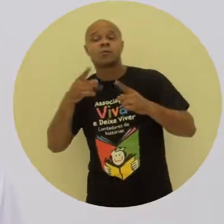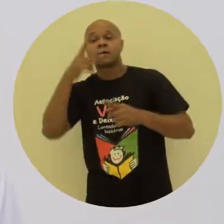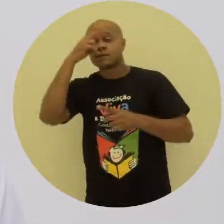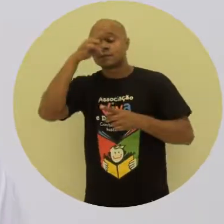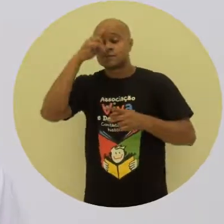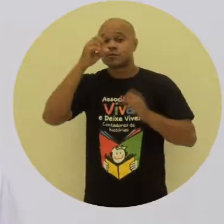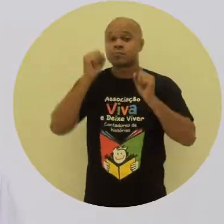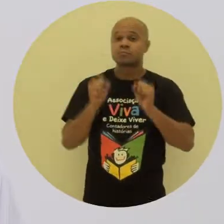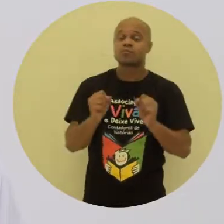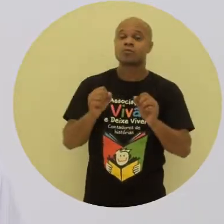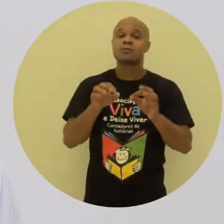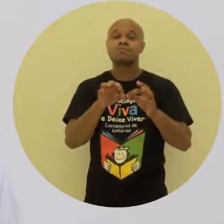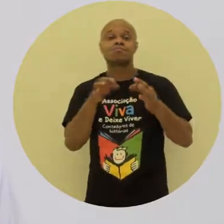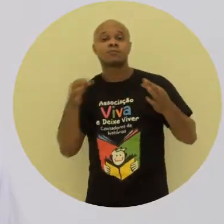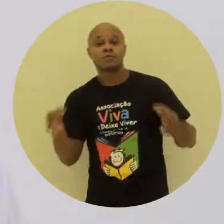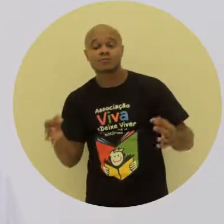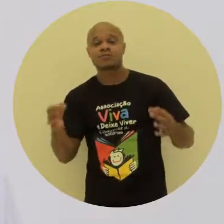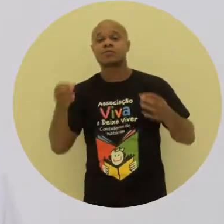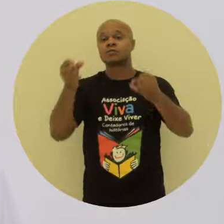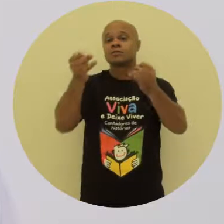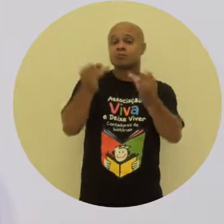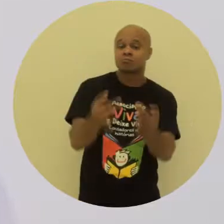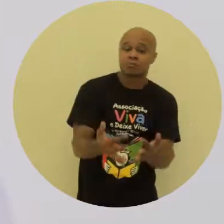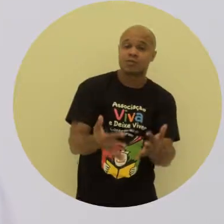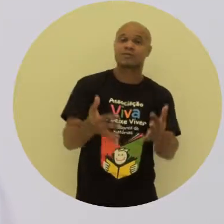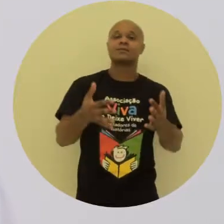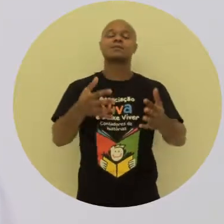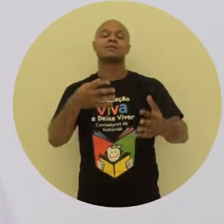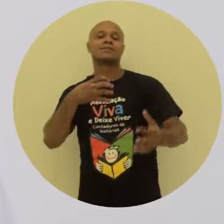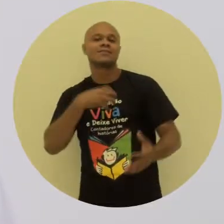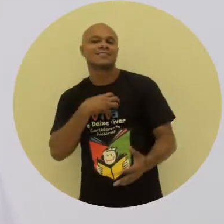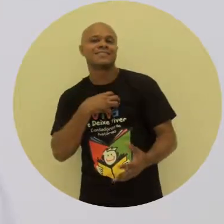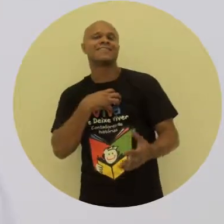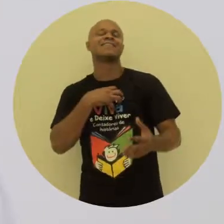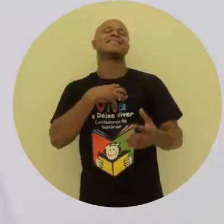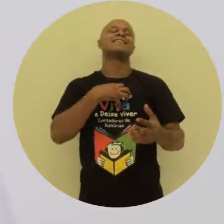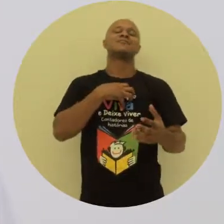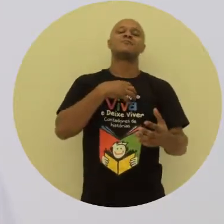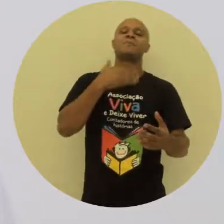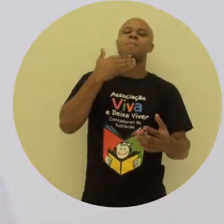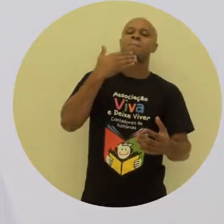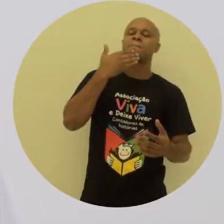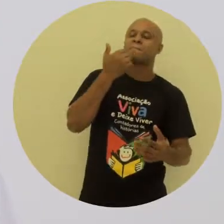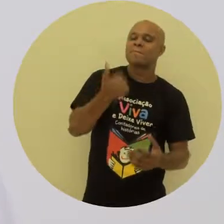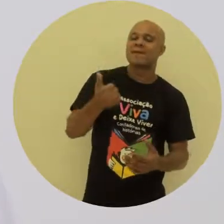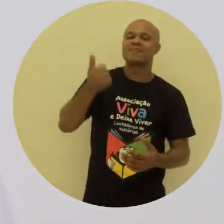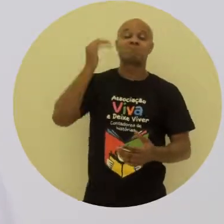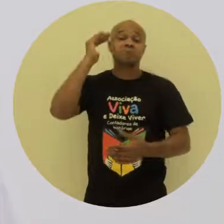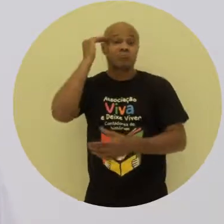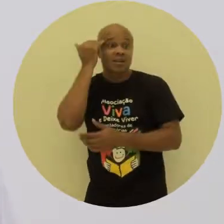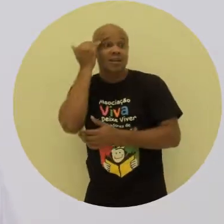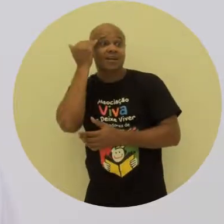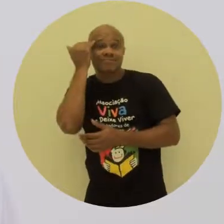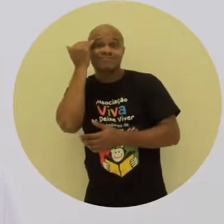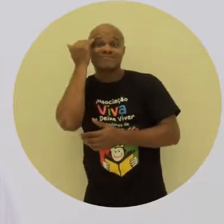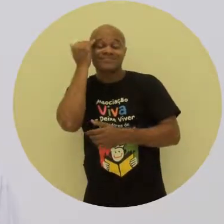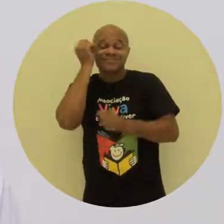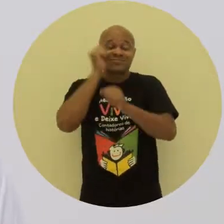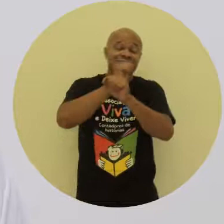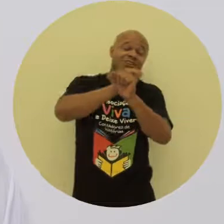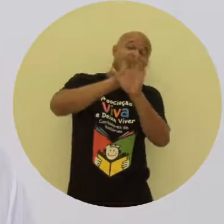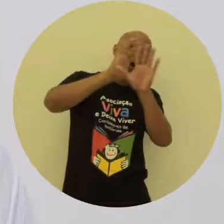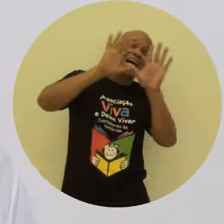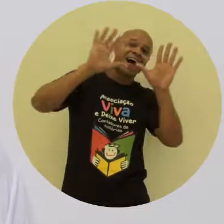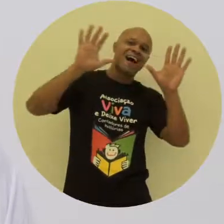história pode clarear, né, aquelas informações que podem, de uma forma lúdica,